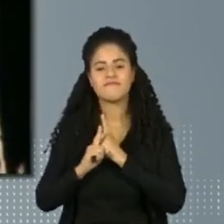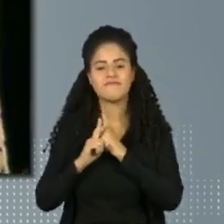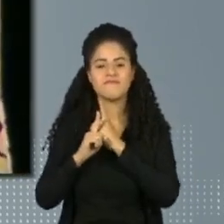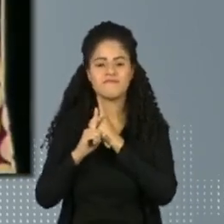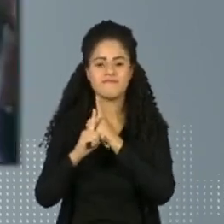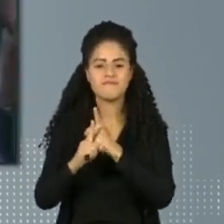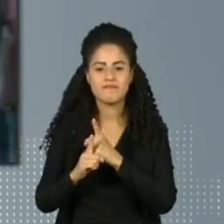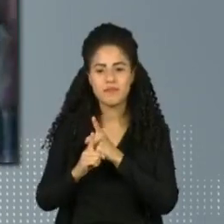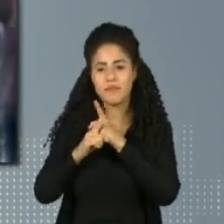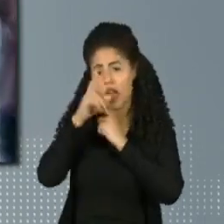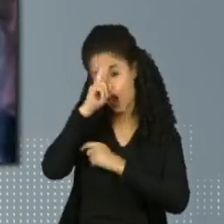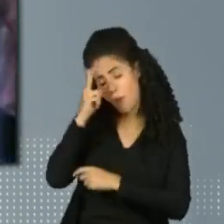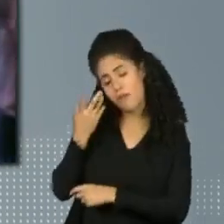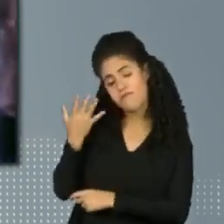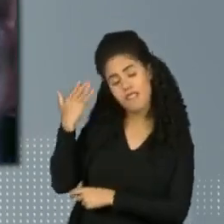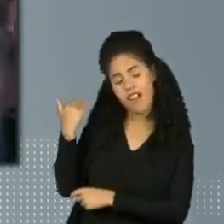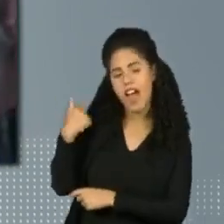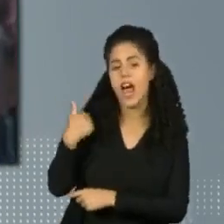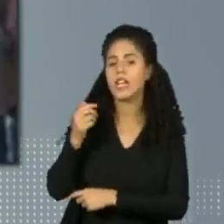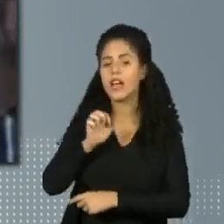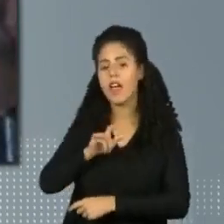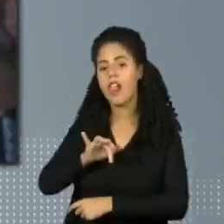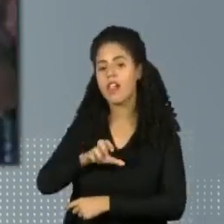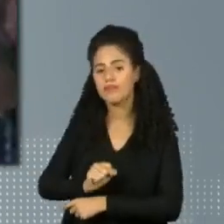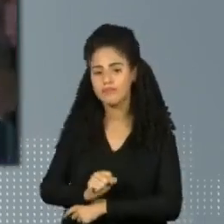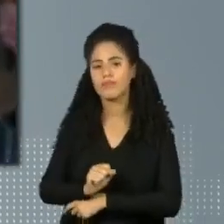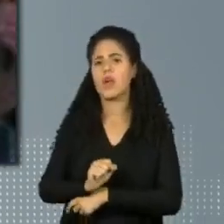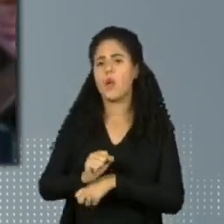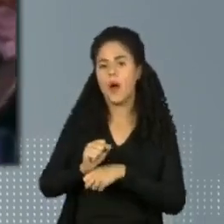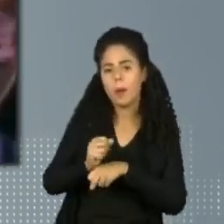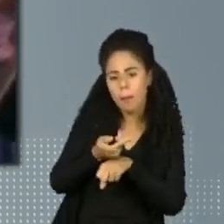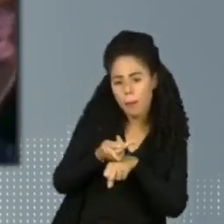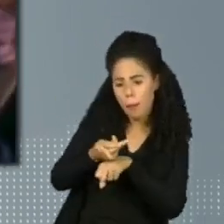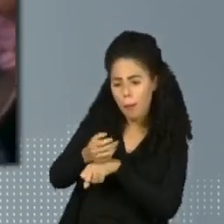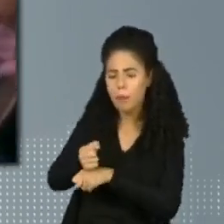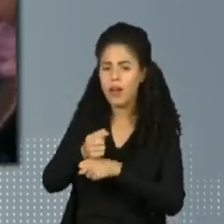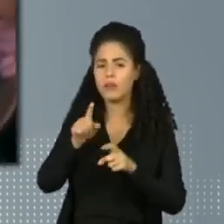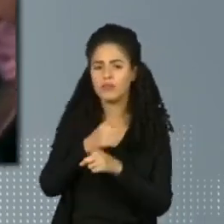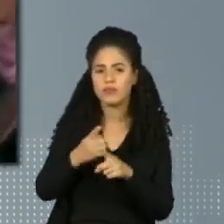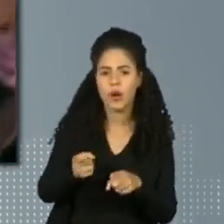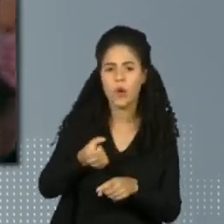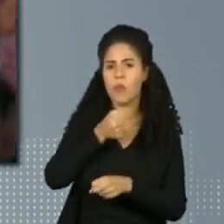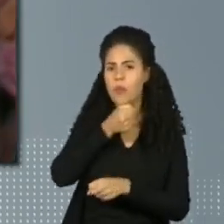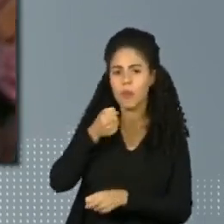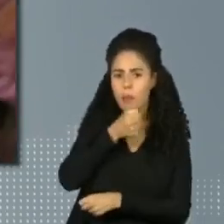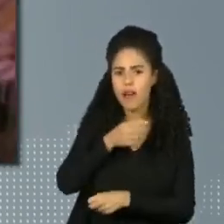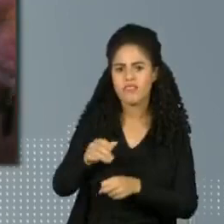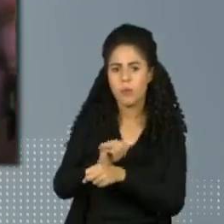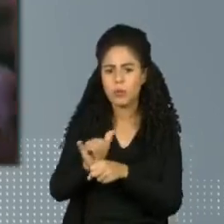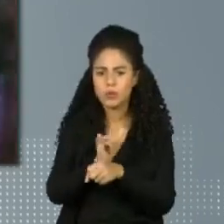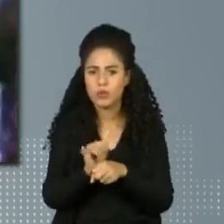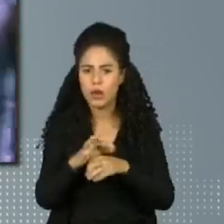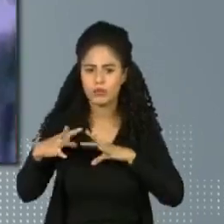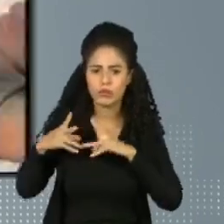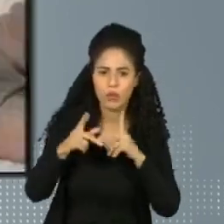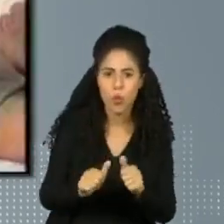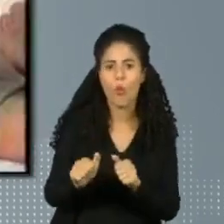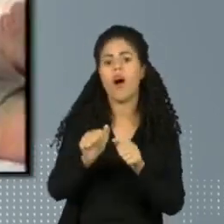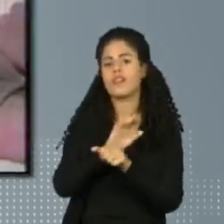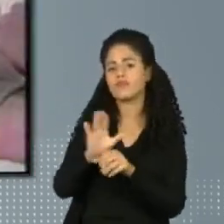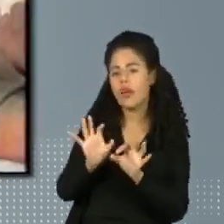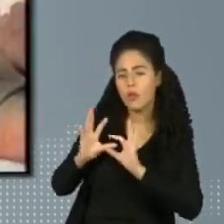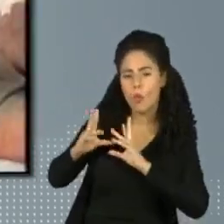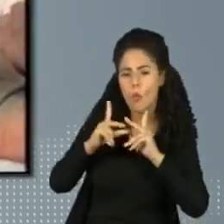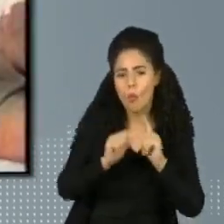criança. Elis explorava a potencialidade da voz e os vários sotaques, como o do caipira,